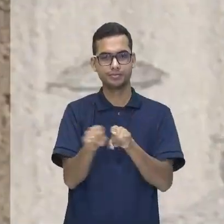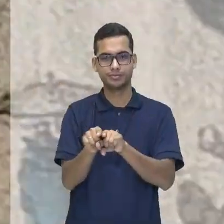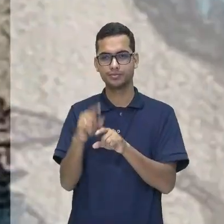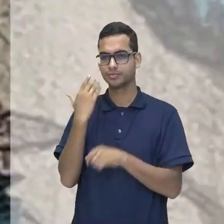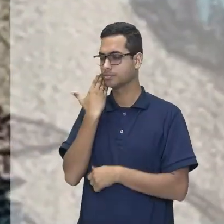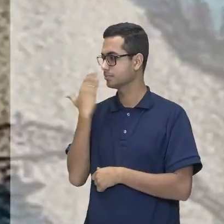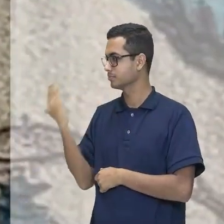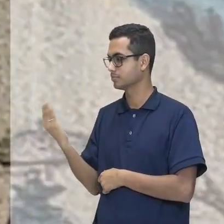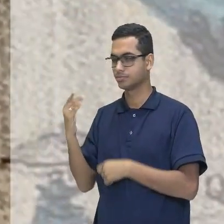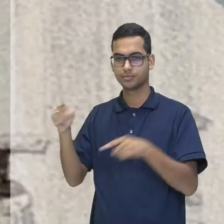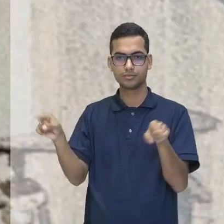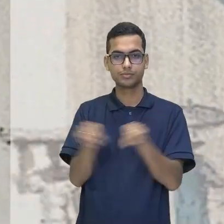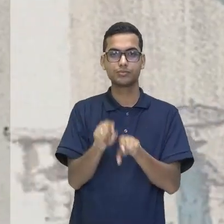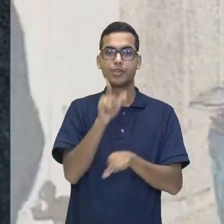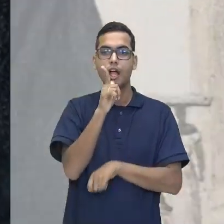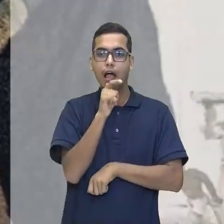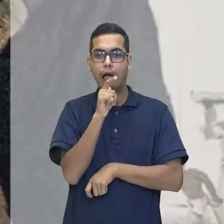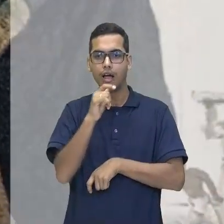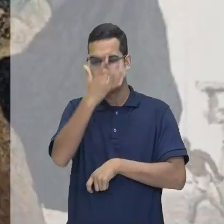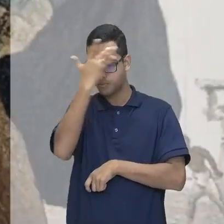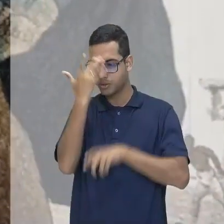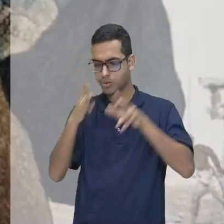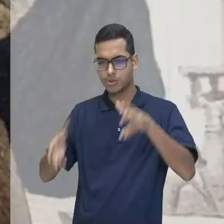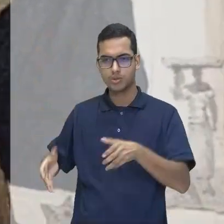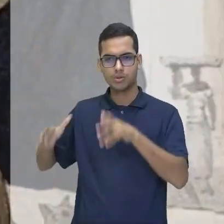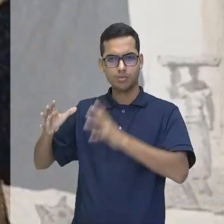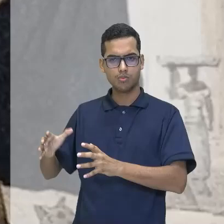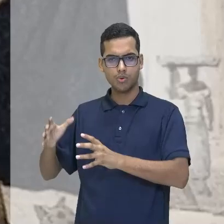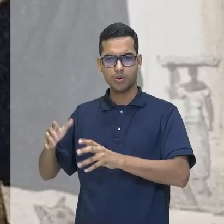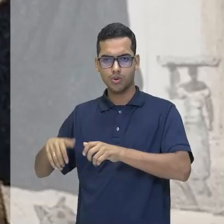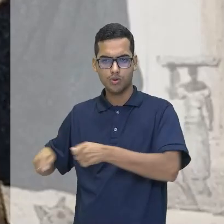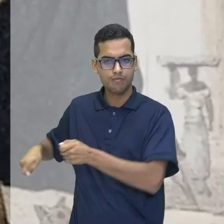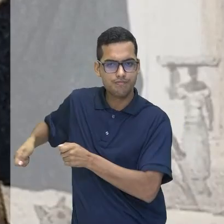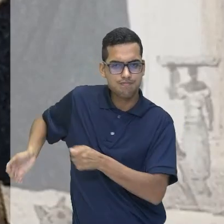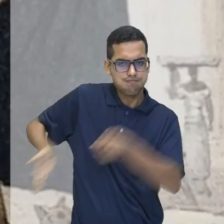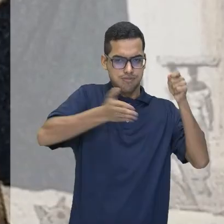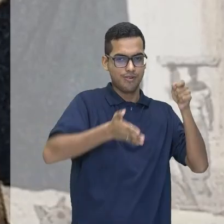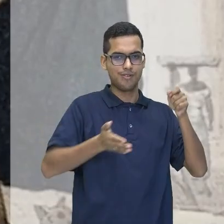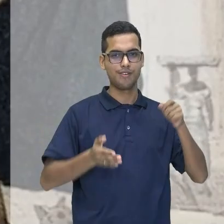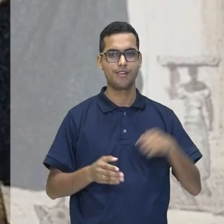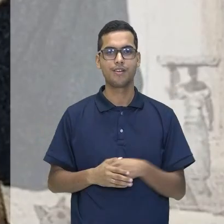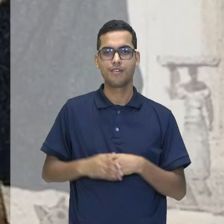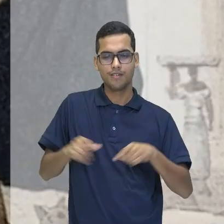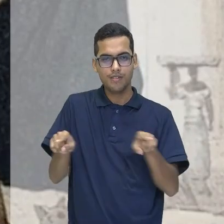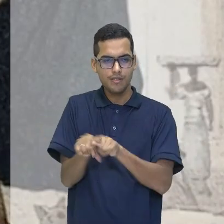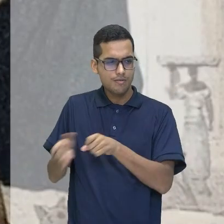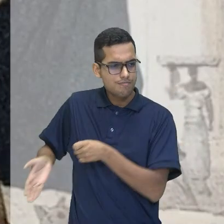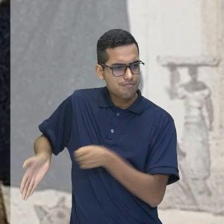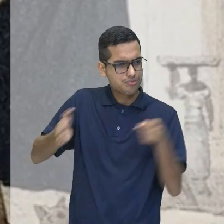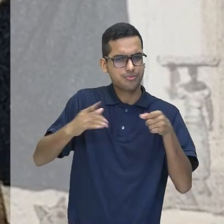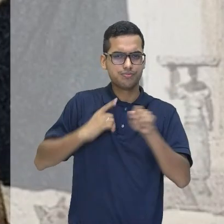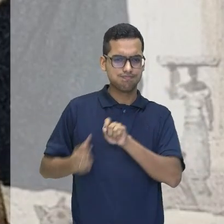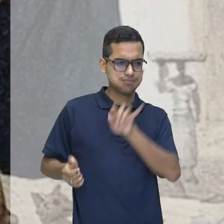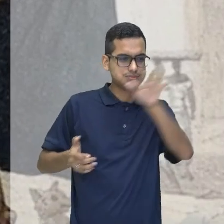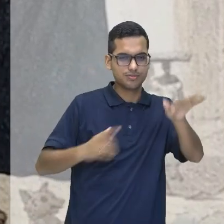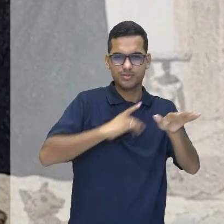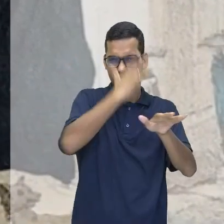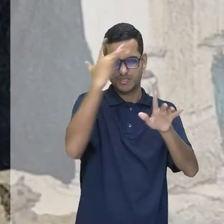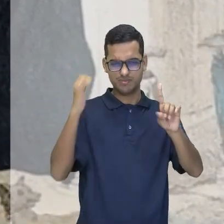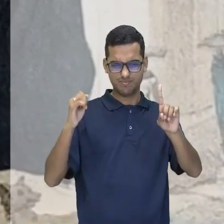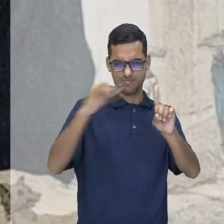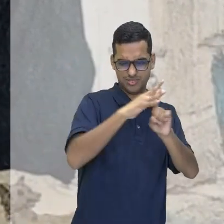ver, ó, jogando água. Então, era um evento em que as pessoas saíam na rua durante o carnaval